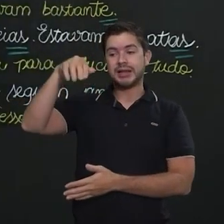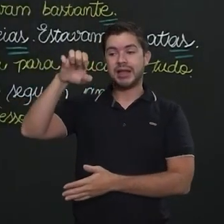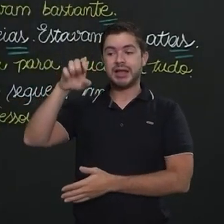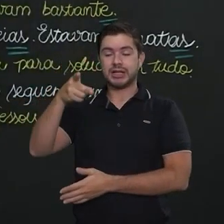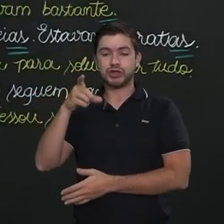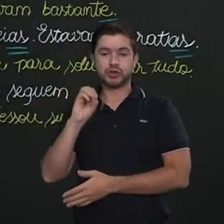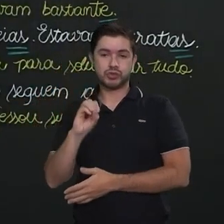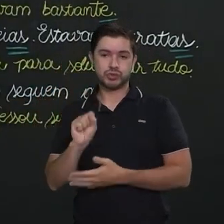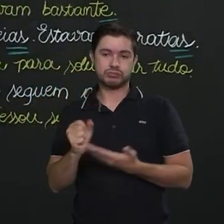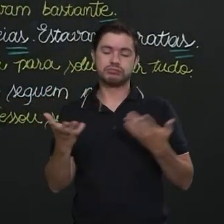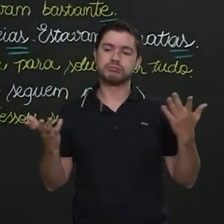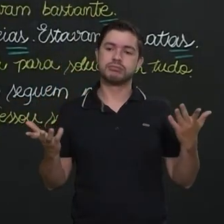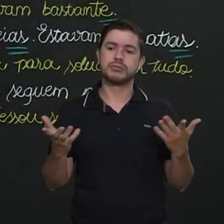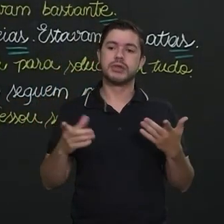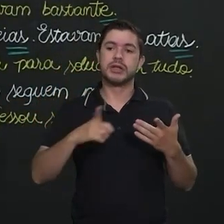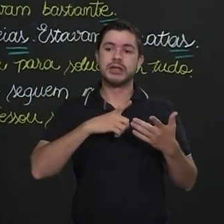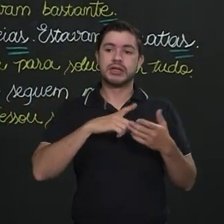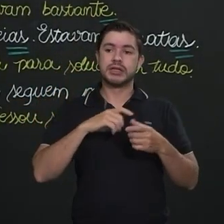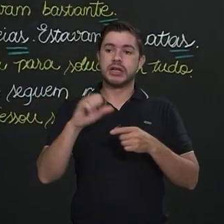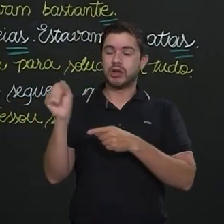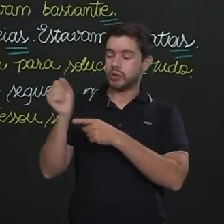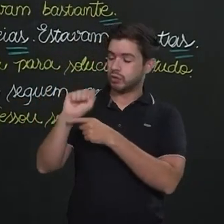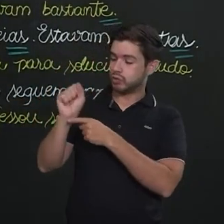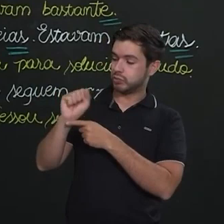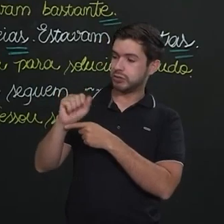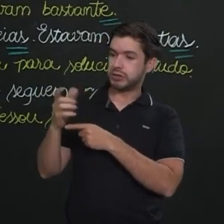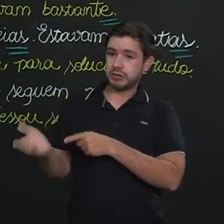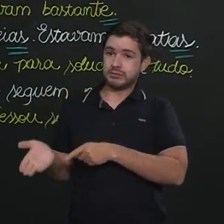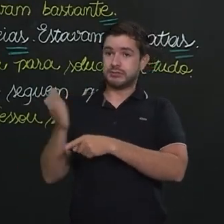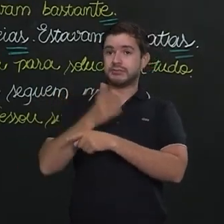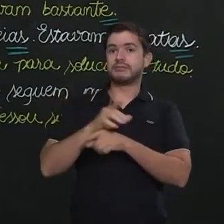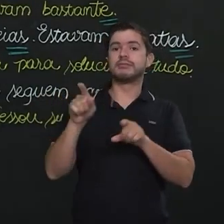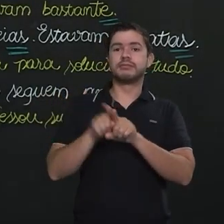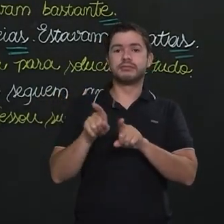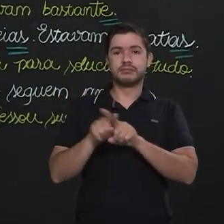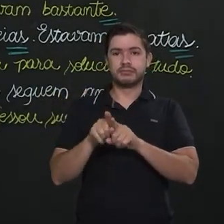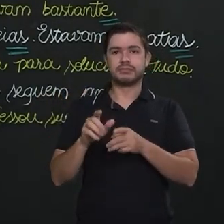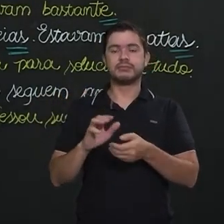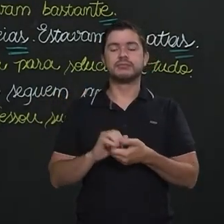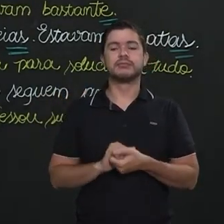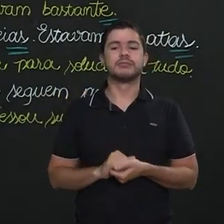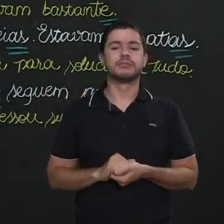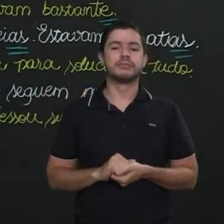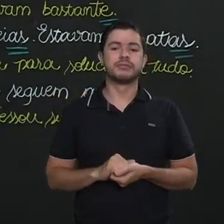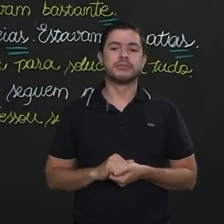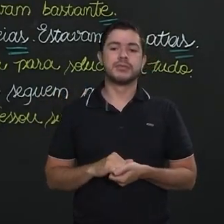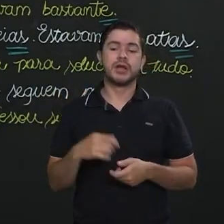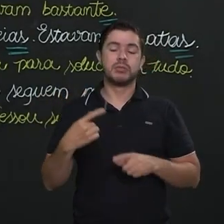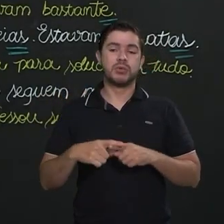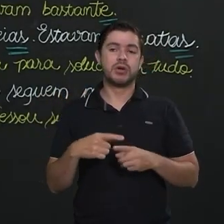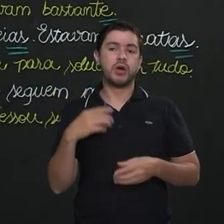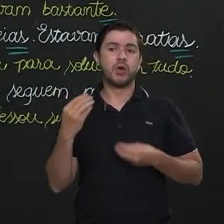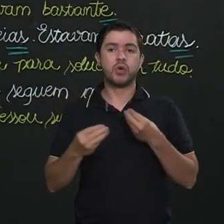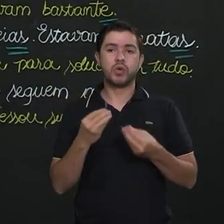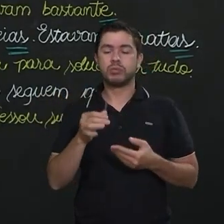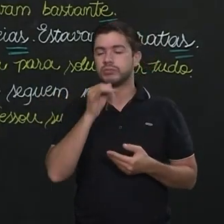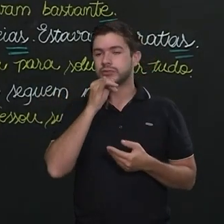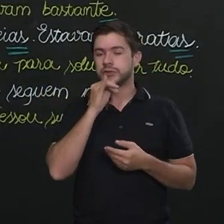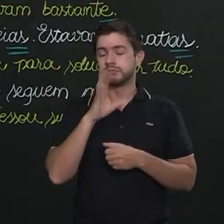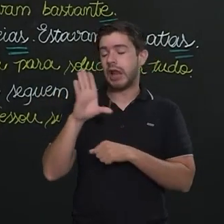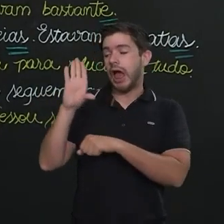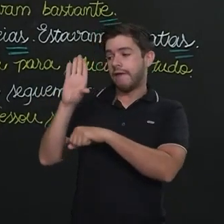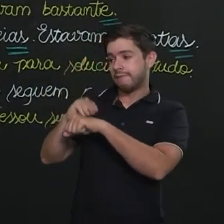termo anterior, com o substantivo. Os documentos seguem anexos, como poderiam ser